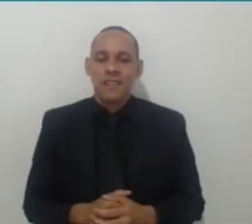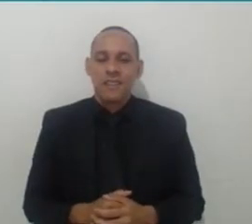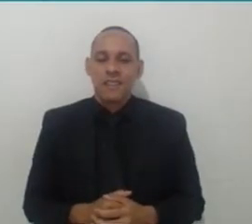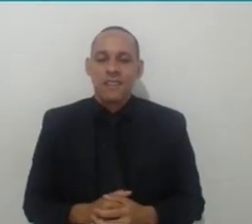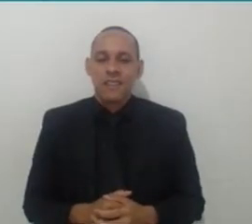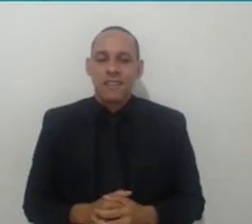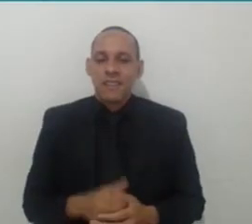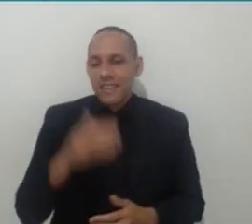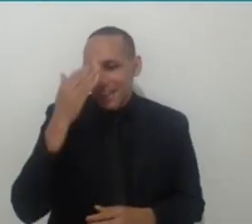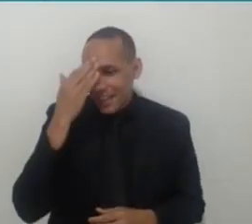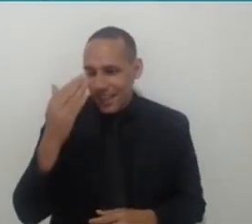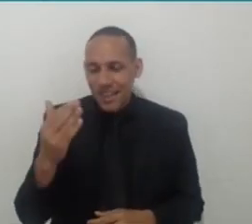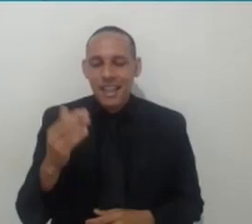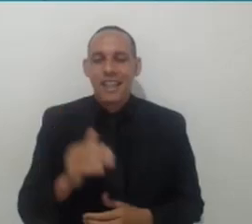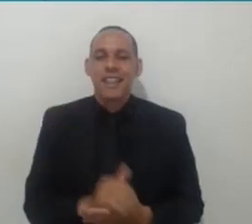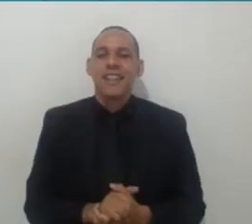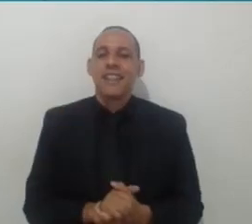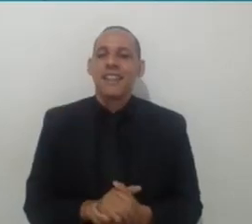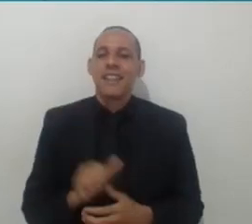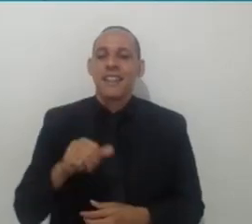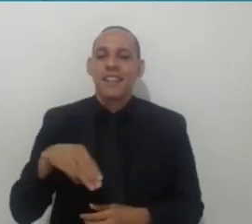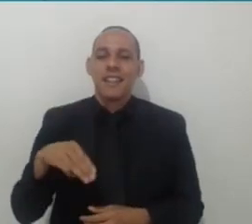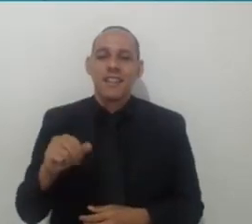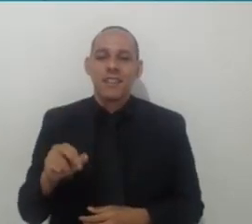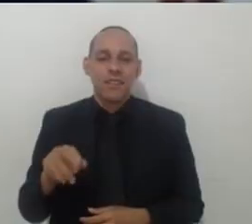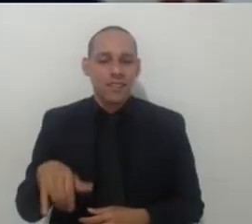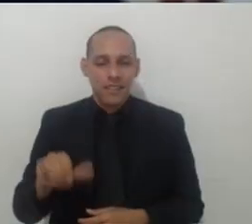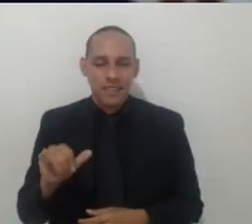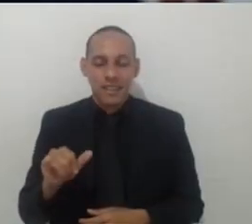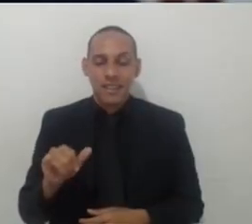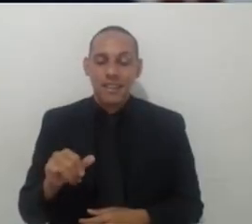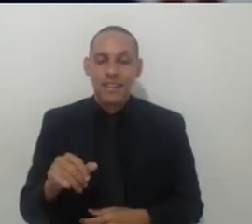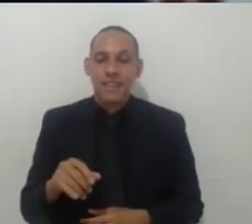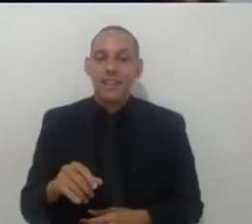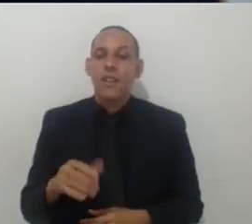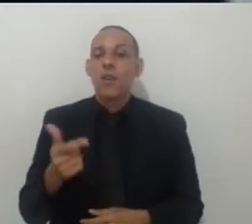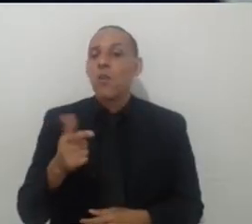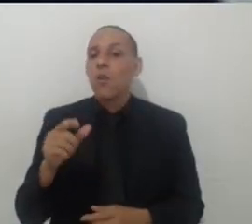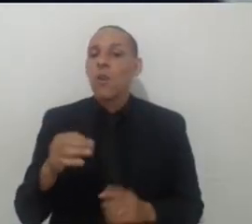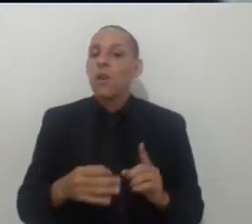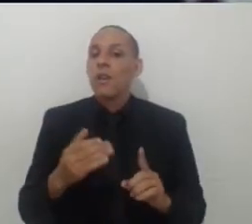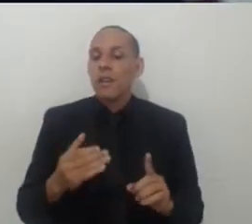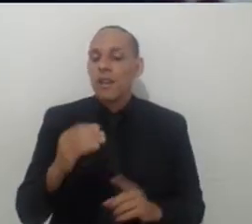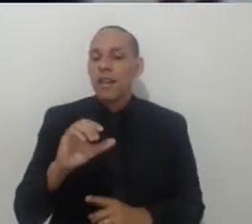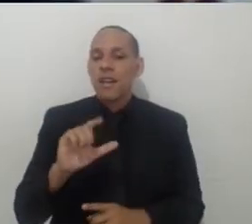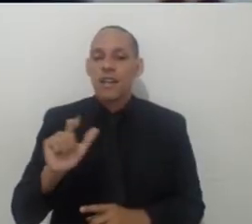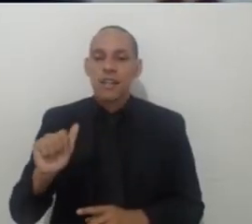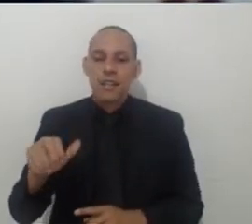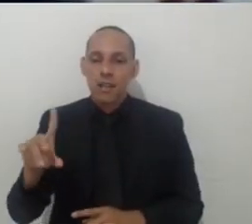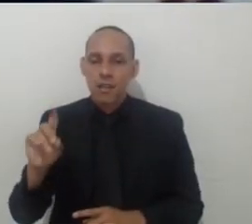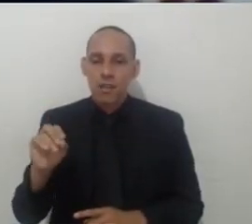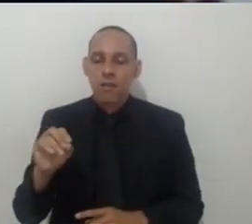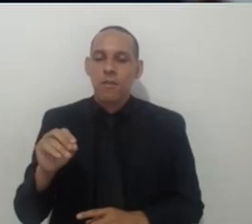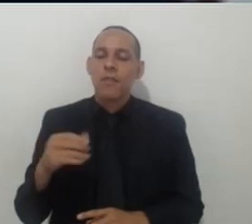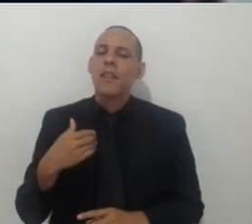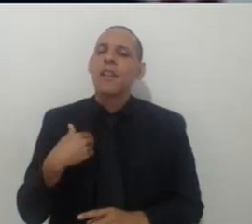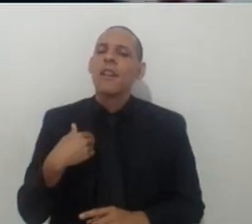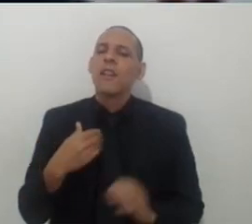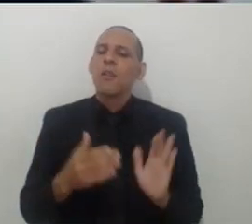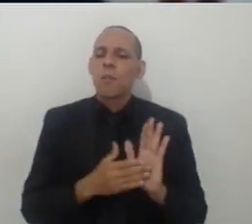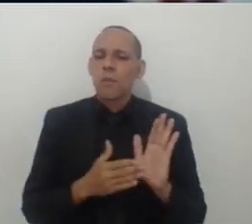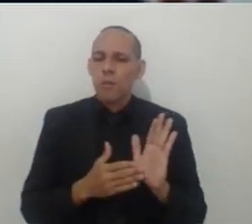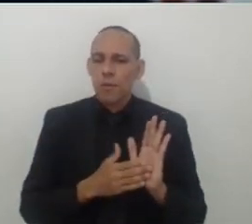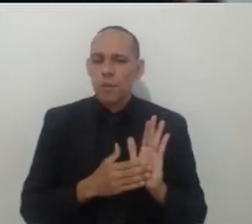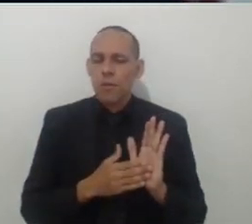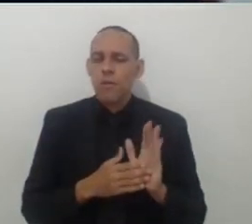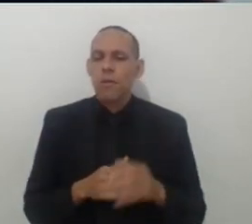Obrigado, desembargador Amauri. Desembargador Cláudio Santos. Senhora presidente, me acostar às proposições dos votos